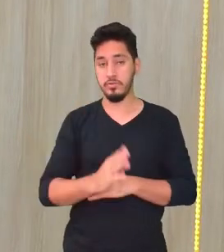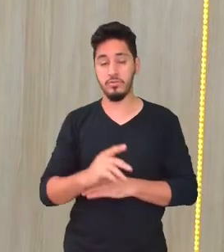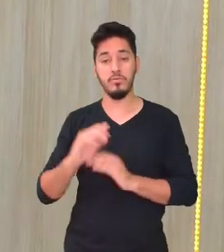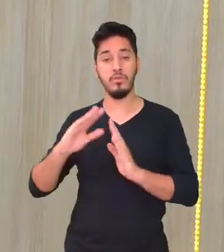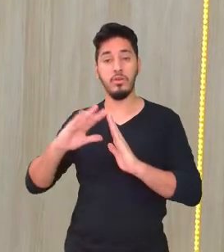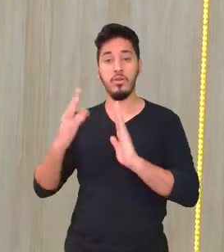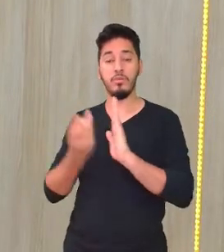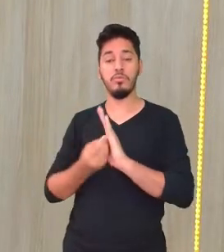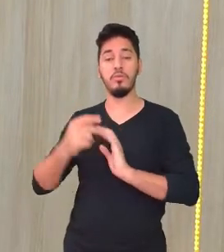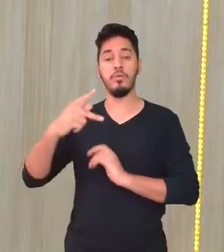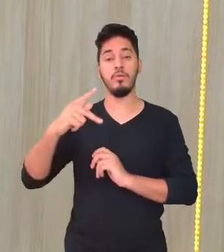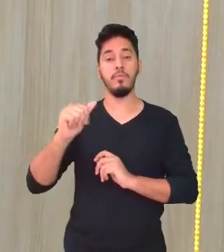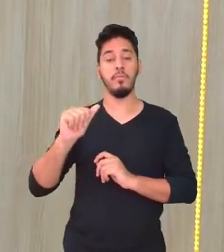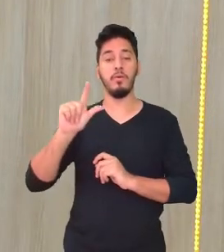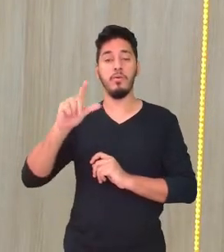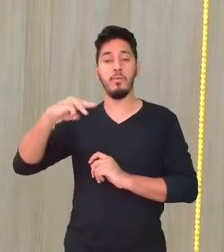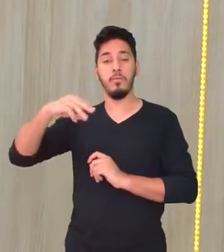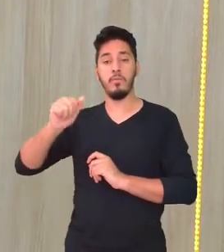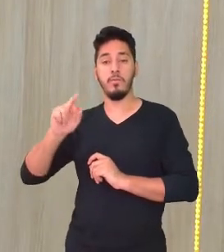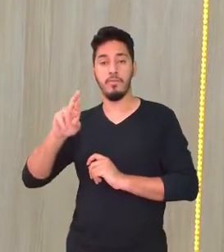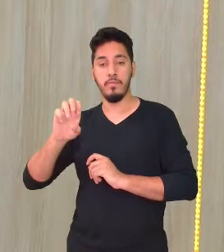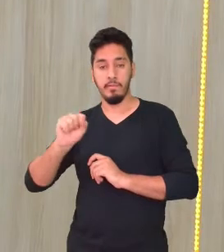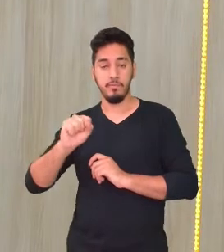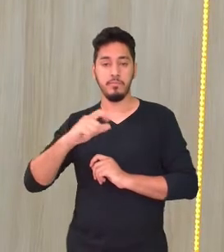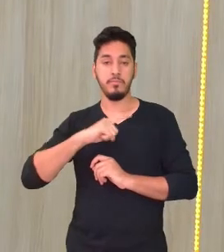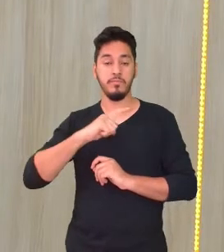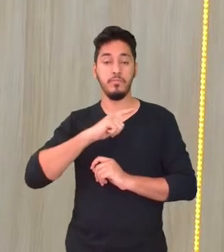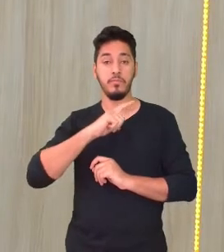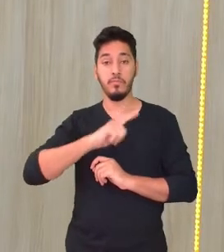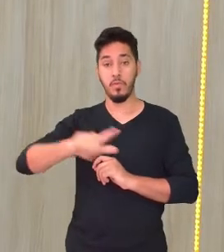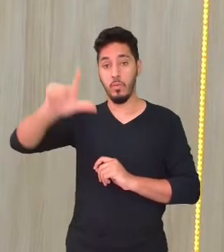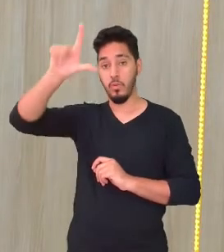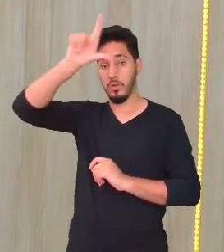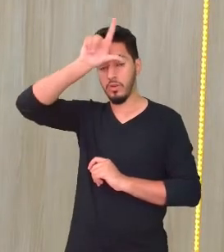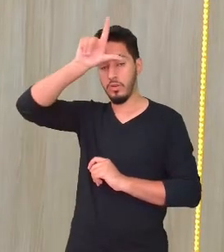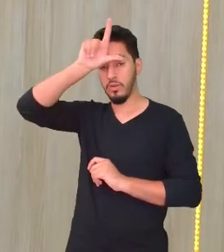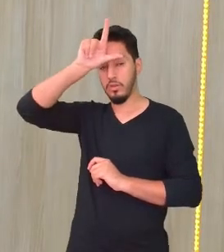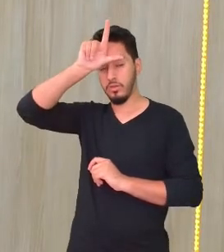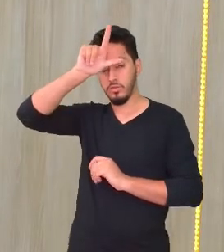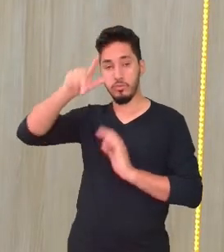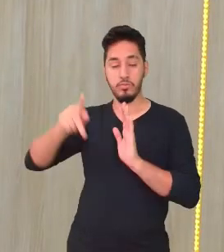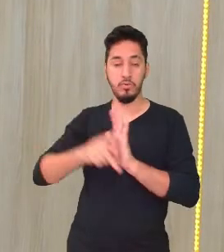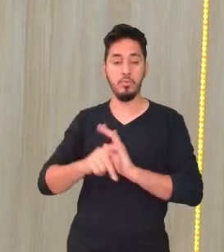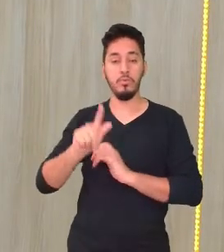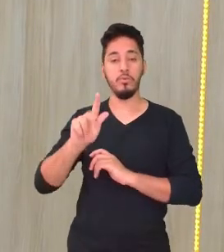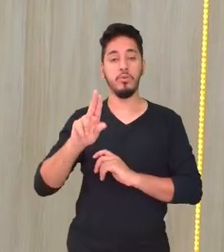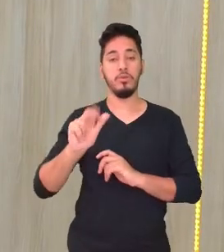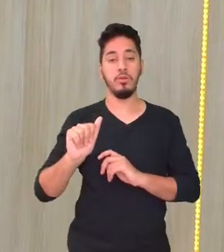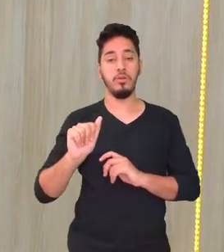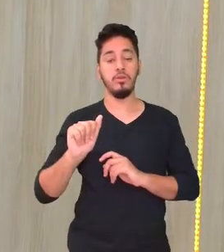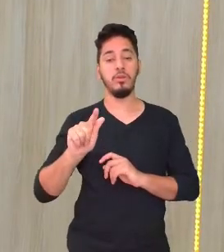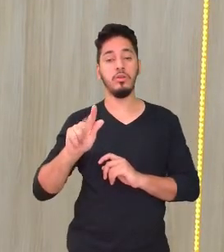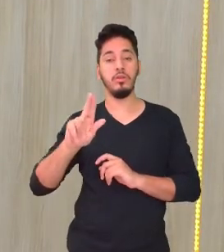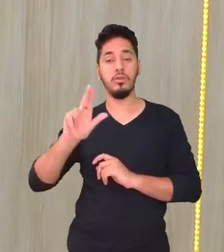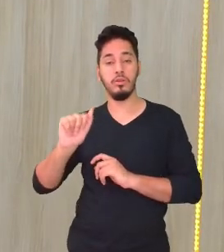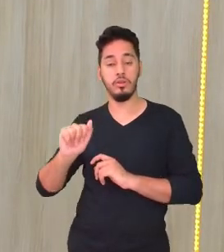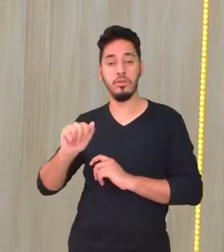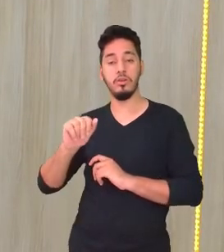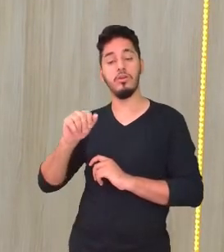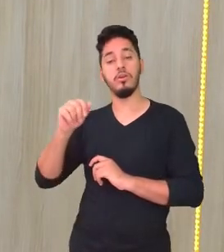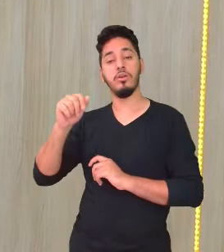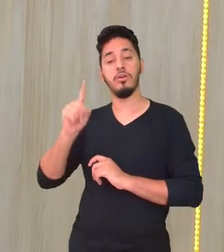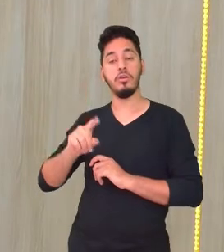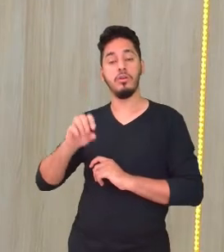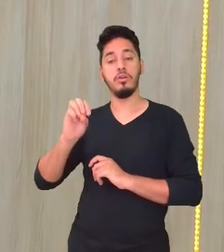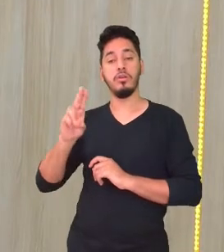de Palmares, né? Onde a gente teve aí o seu líder, inicialmente o Ganga Zumba, e depois da morte do Ganga